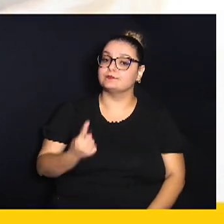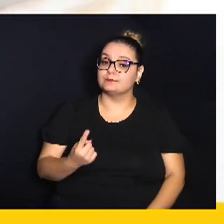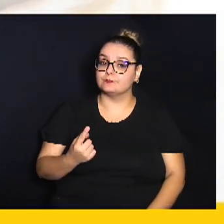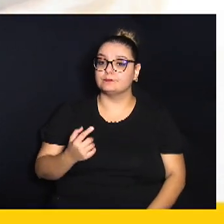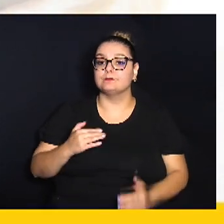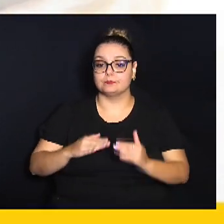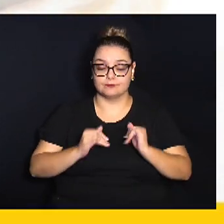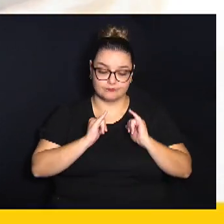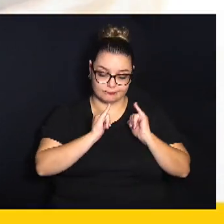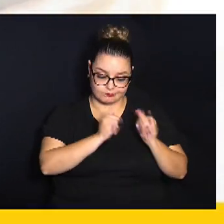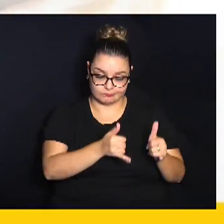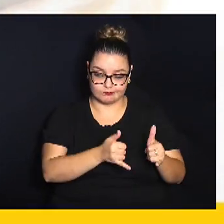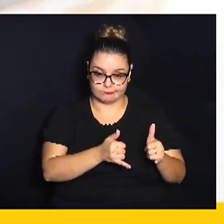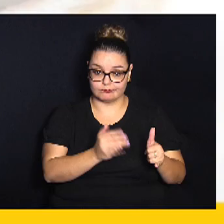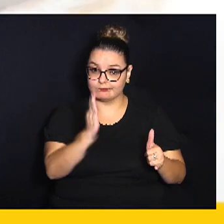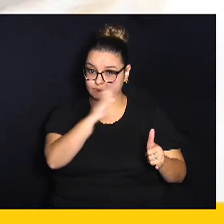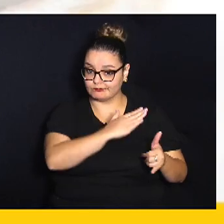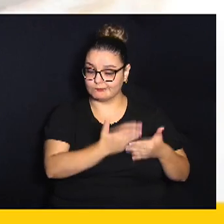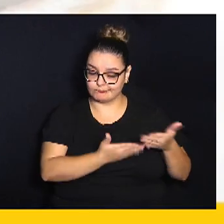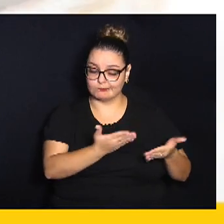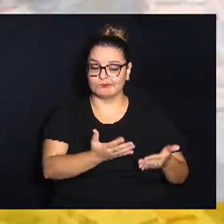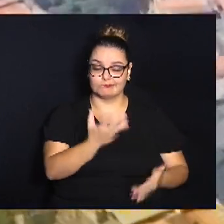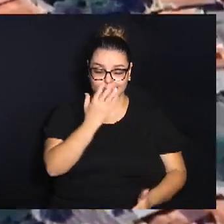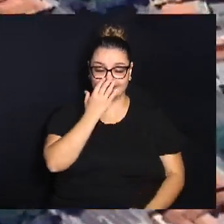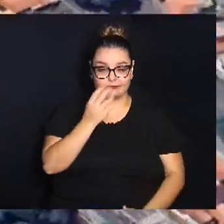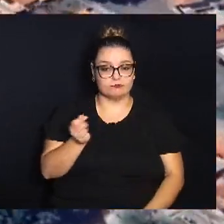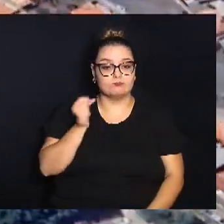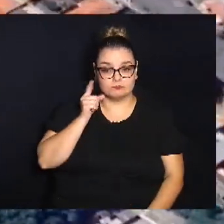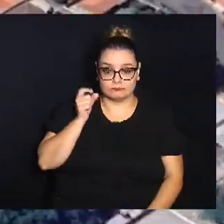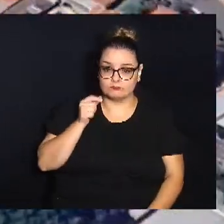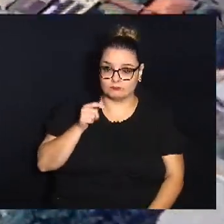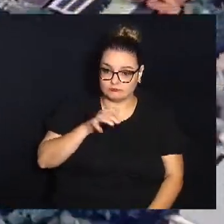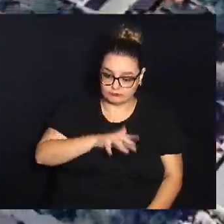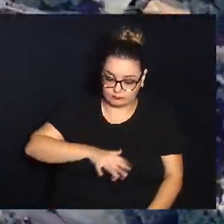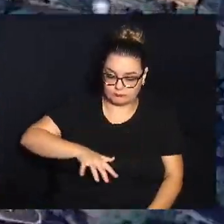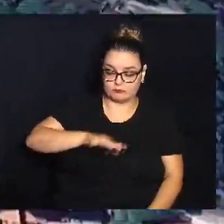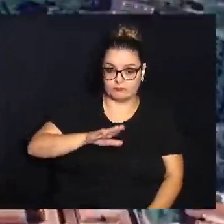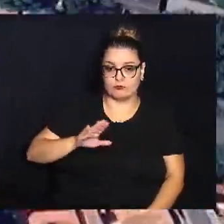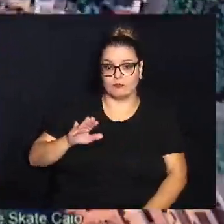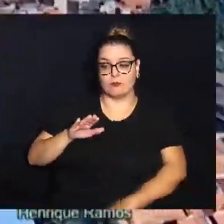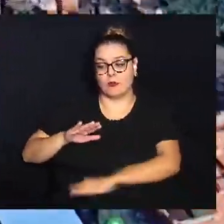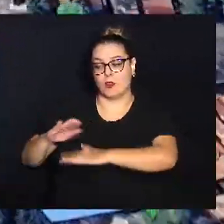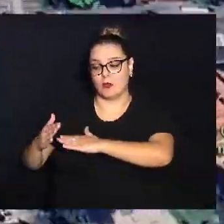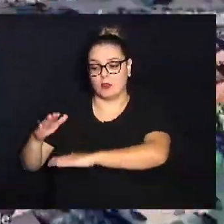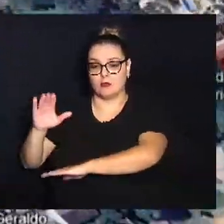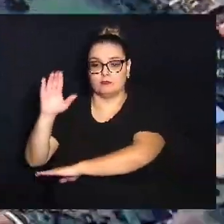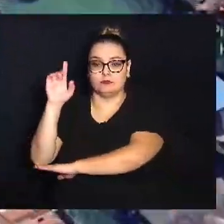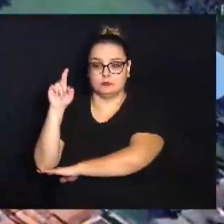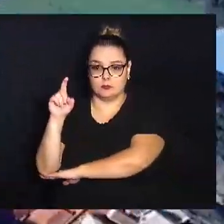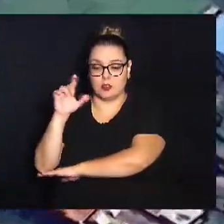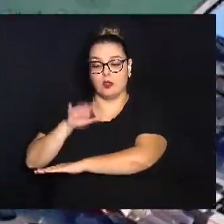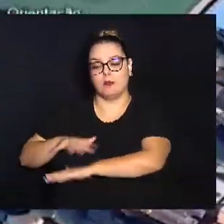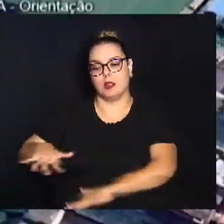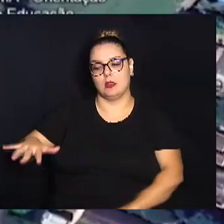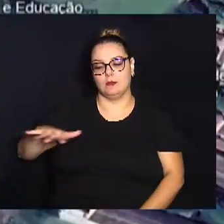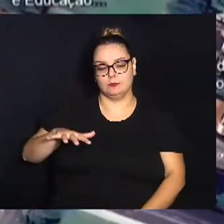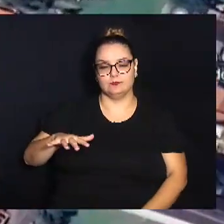o abandono e os maus tratos de cães e gatos no distrito de Barão Geraldo, em Campinas.